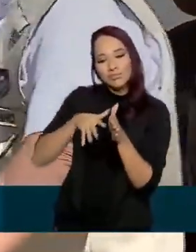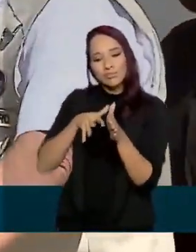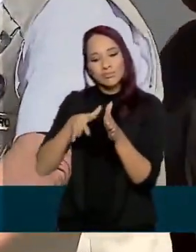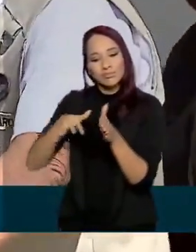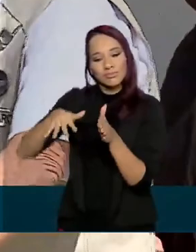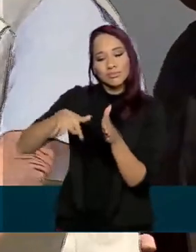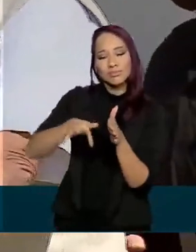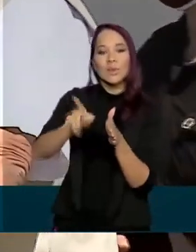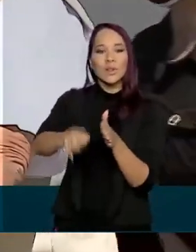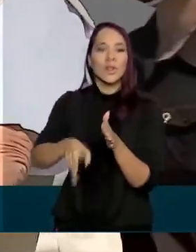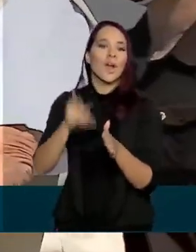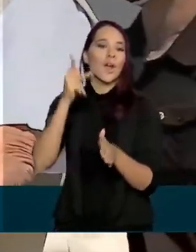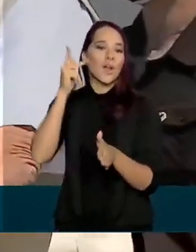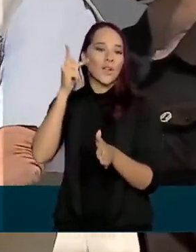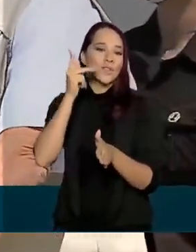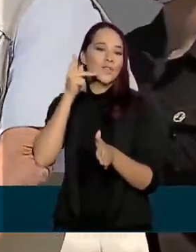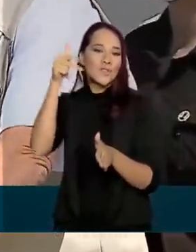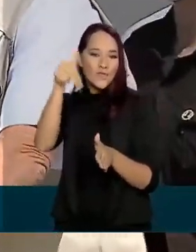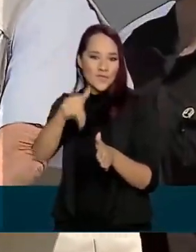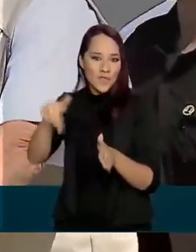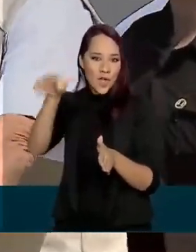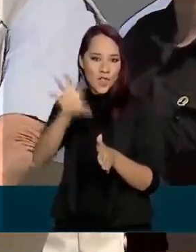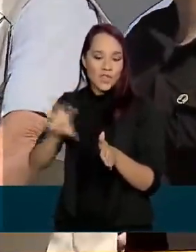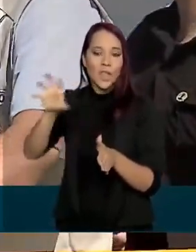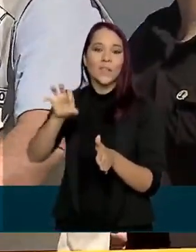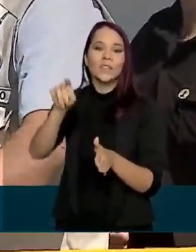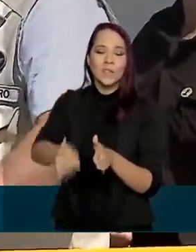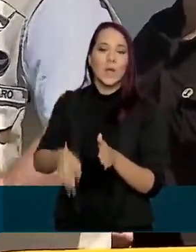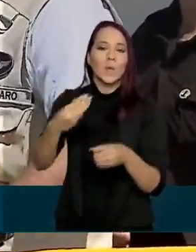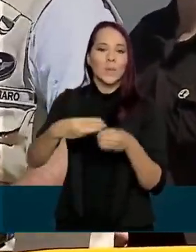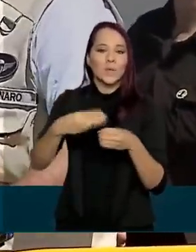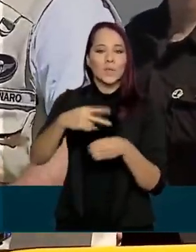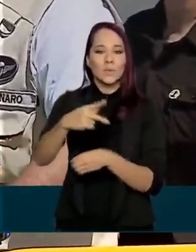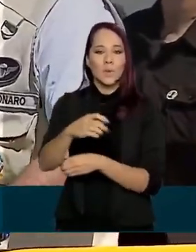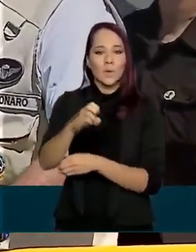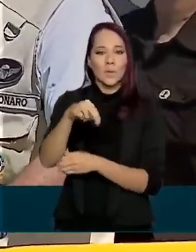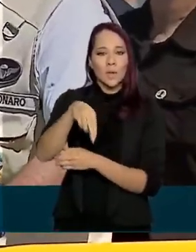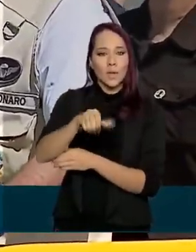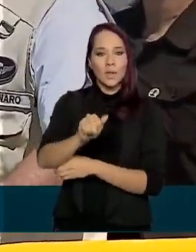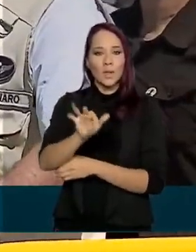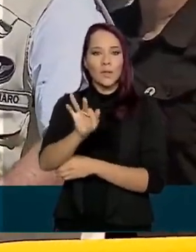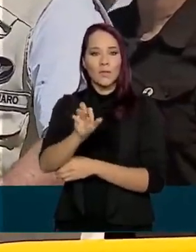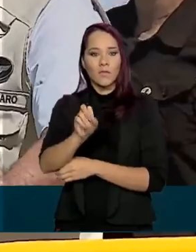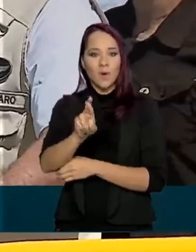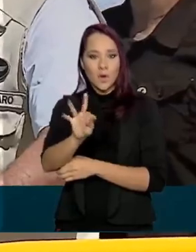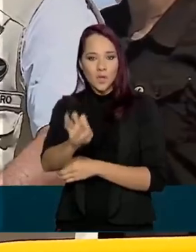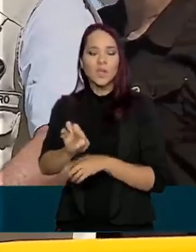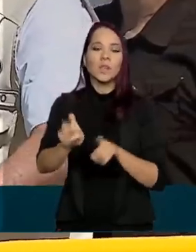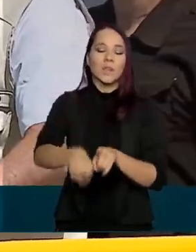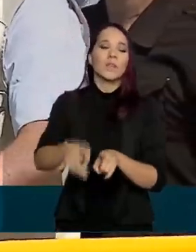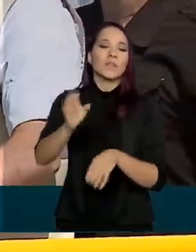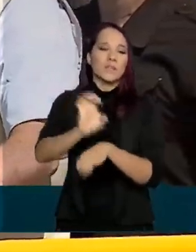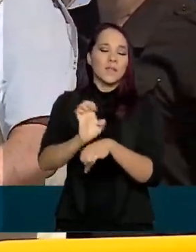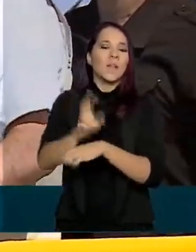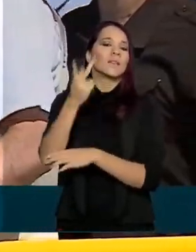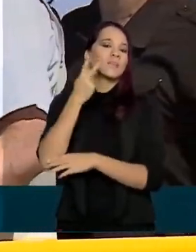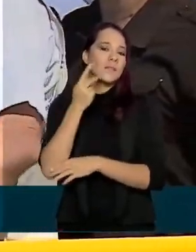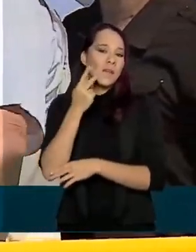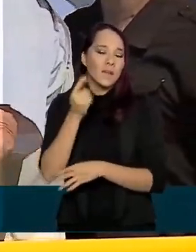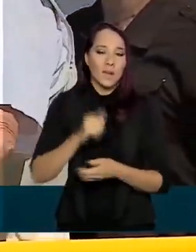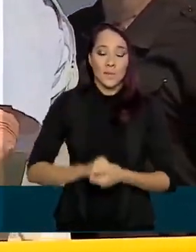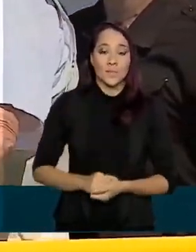ao nordeste eles estão no município de penaforte no ce e aí e o